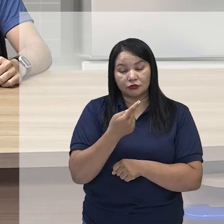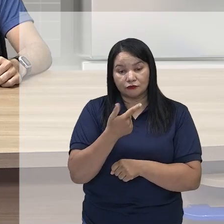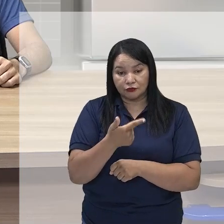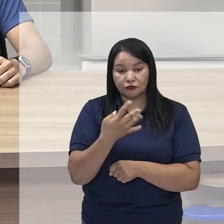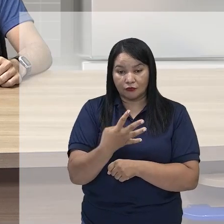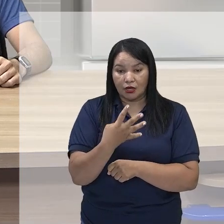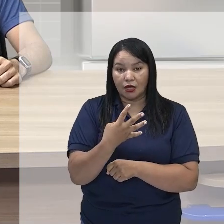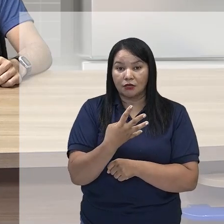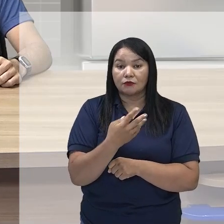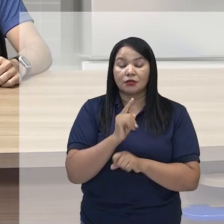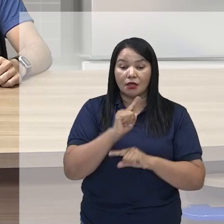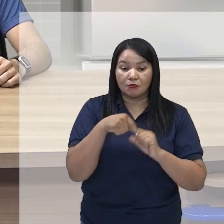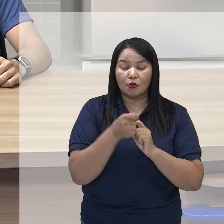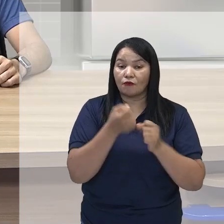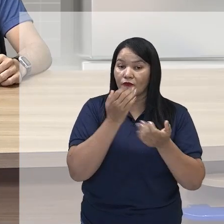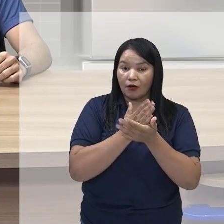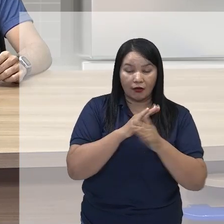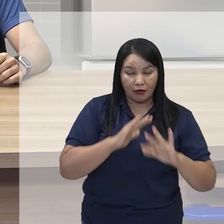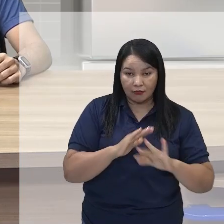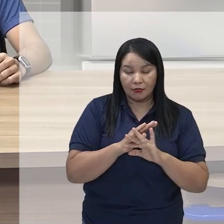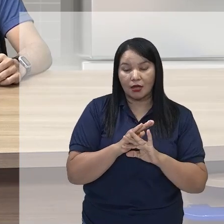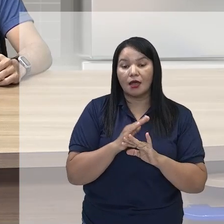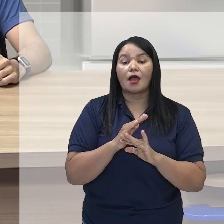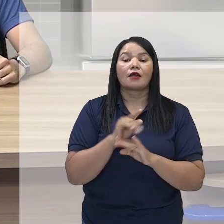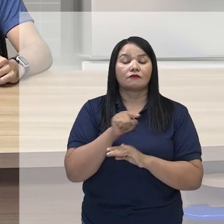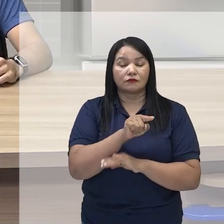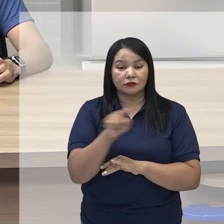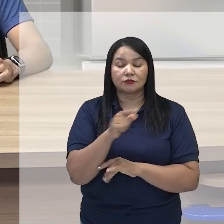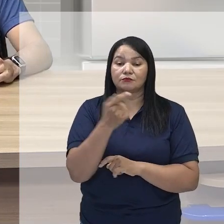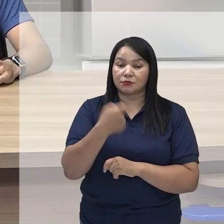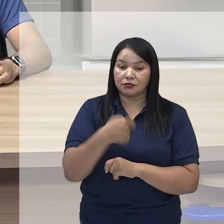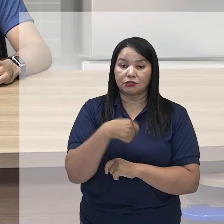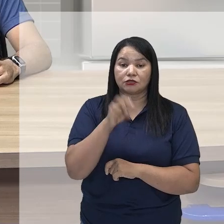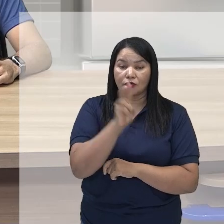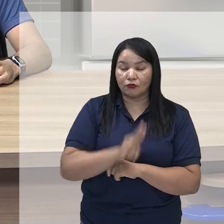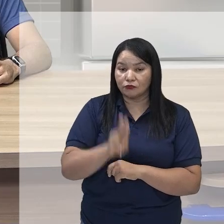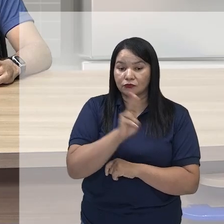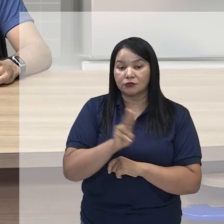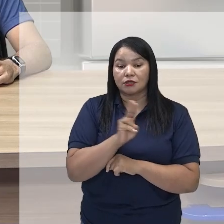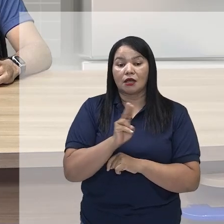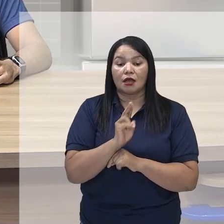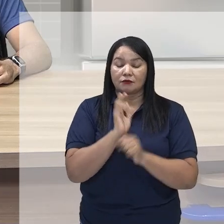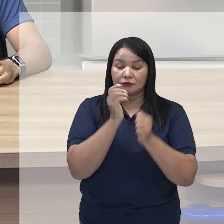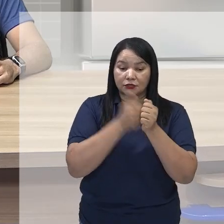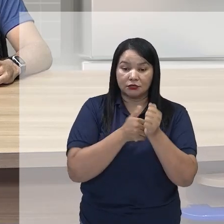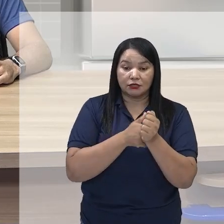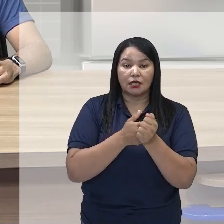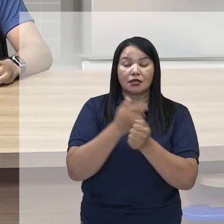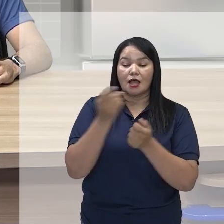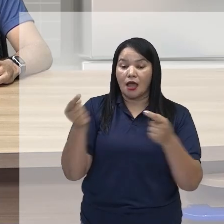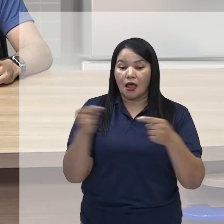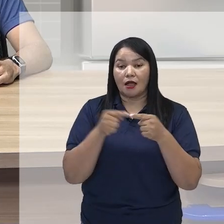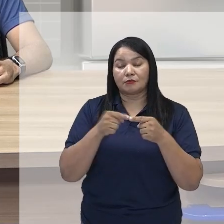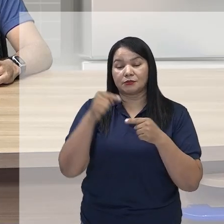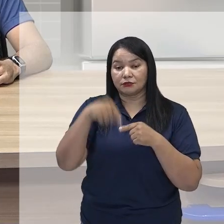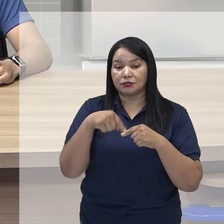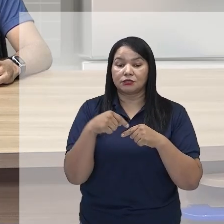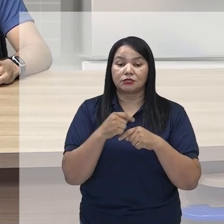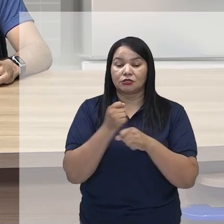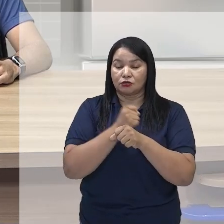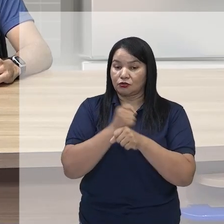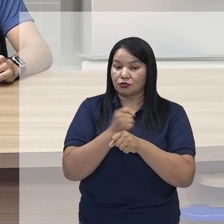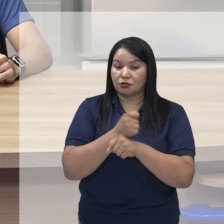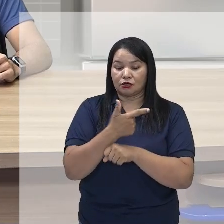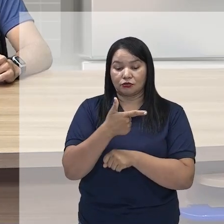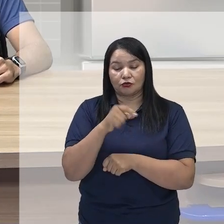desativados, tá bom? Então, assim, procurem os logins desse ano através do link que o Melk falou, tá